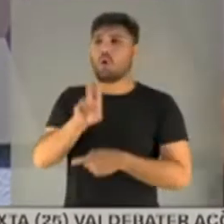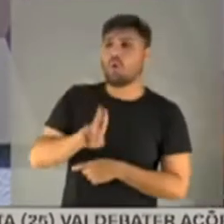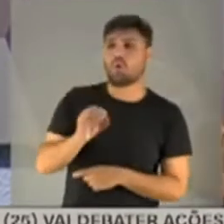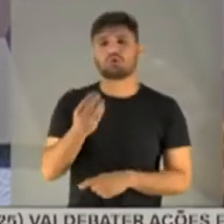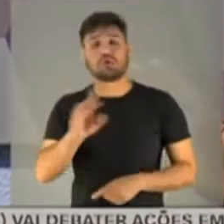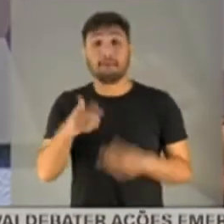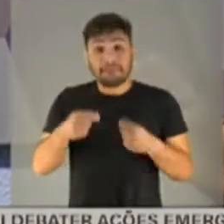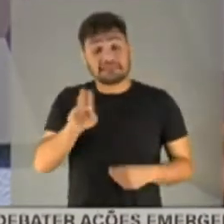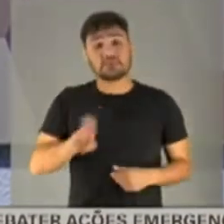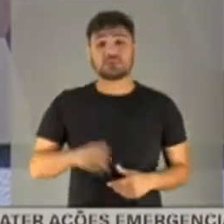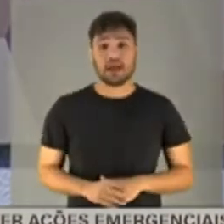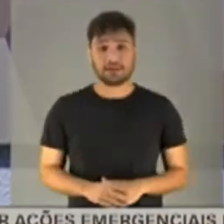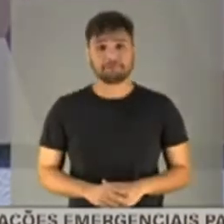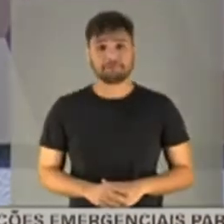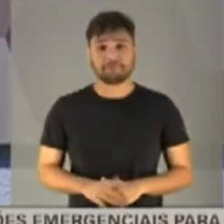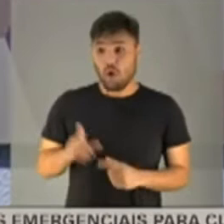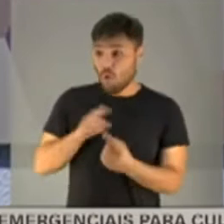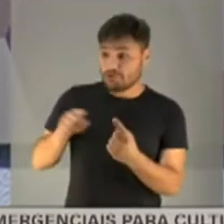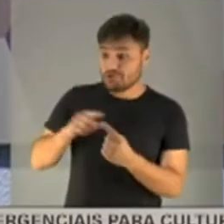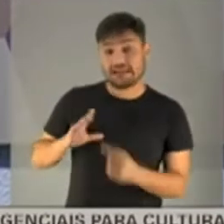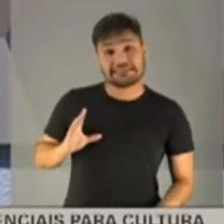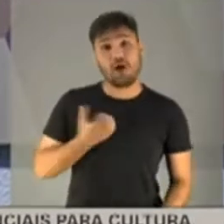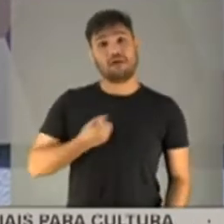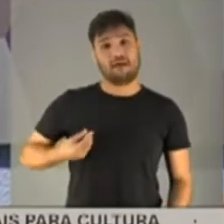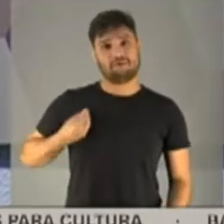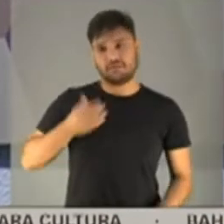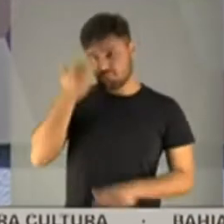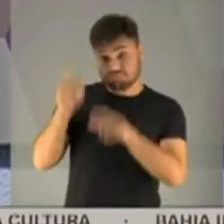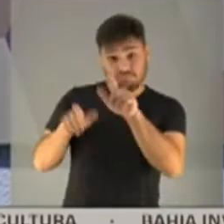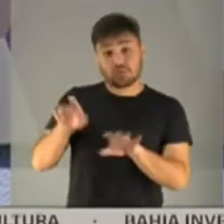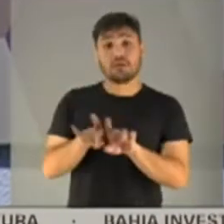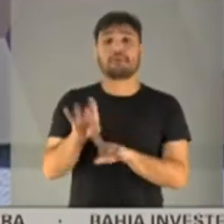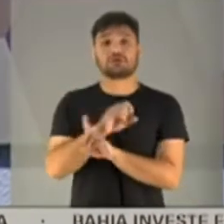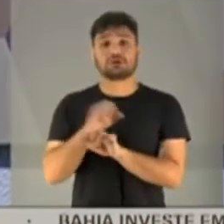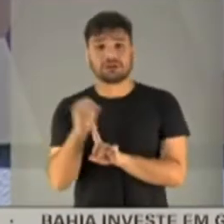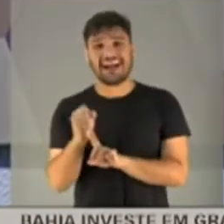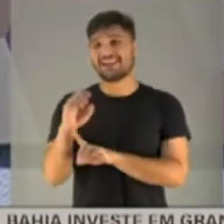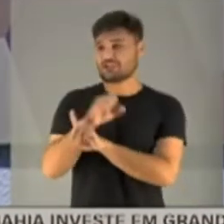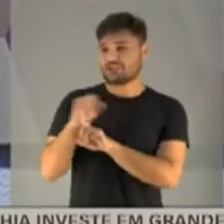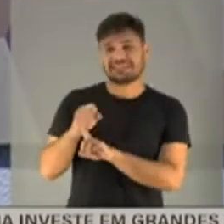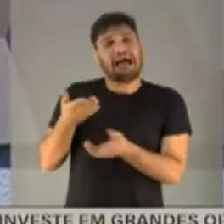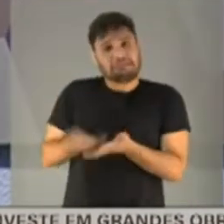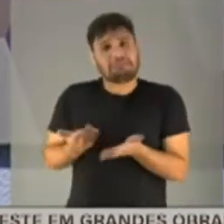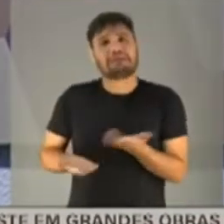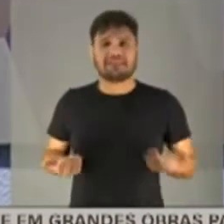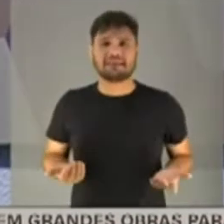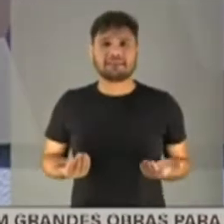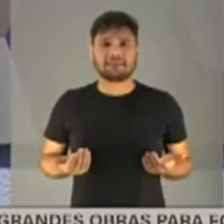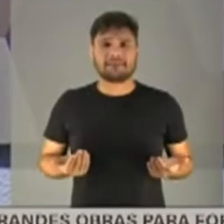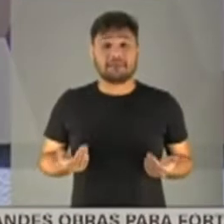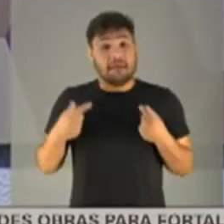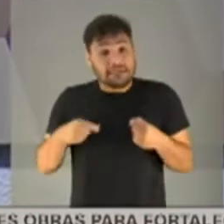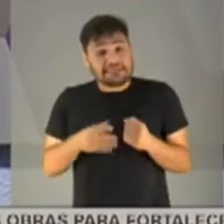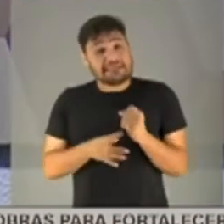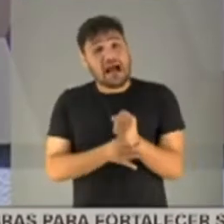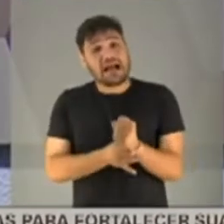usa, precisa usar. É para salvar a vida, não apenas das pessoas, mas da sociedade. A sociedade está perdendo, precisa usar. E é preciso